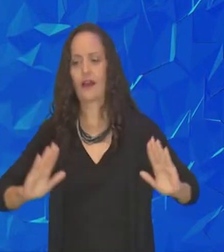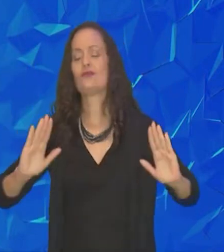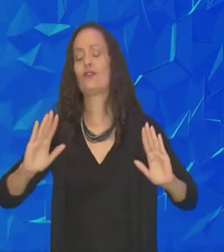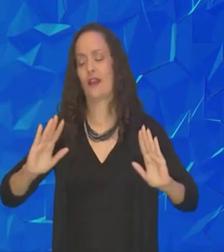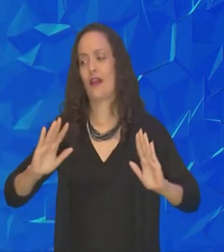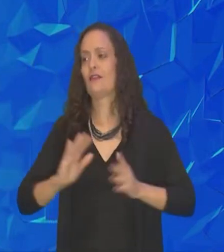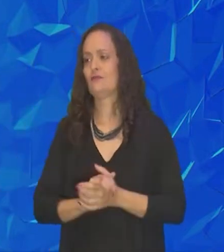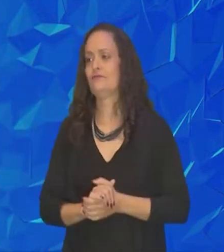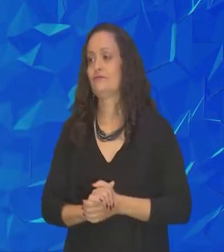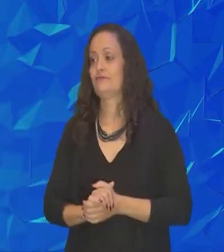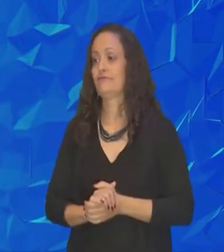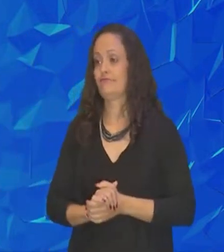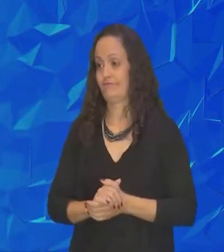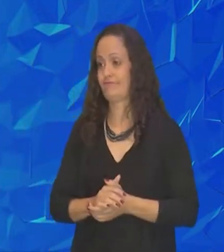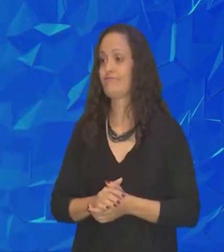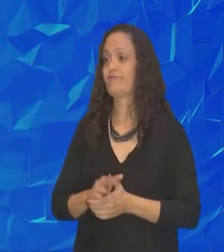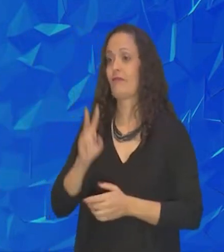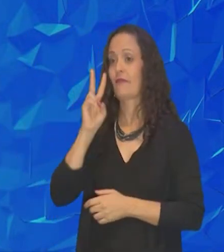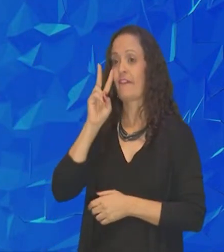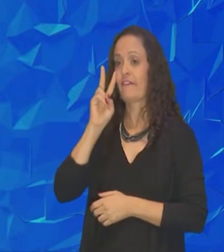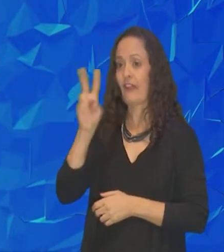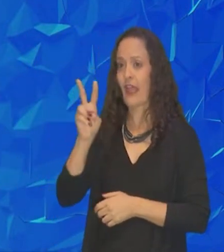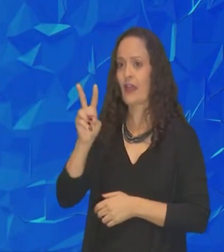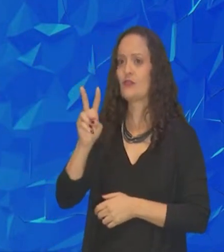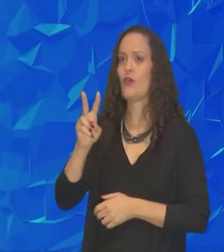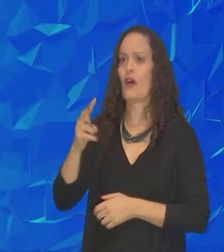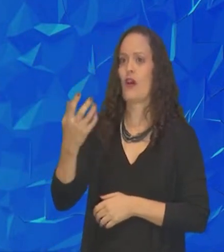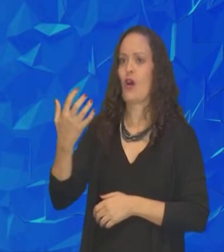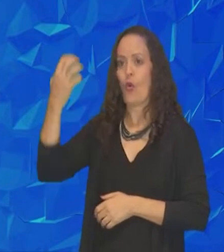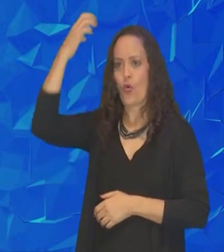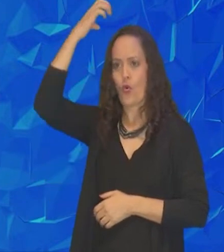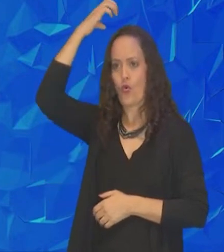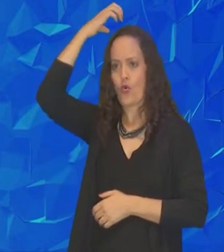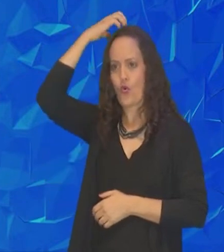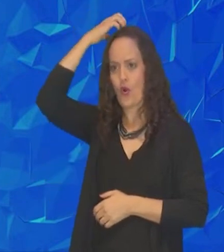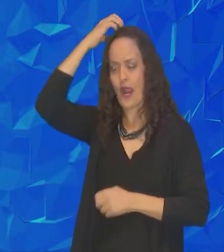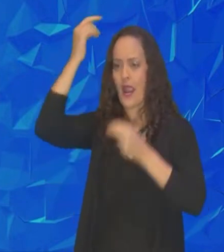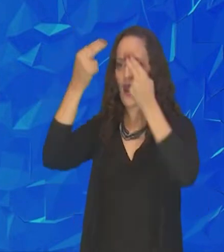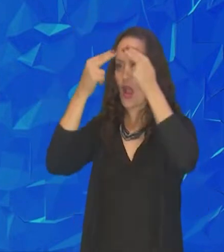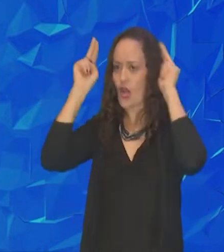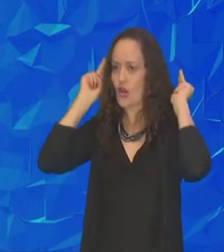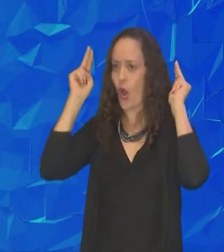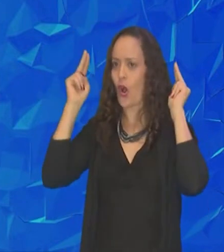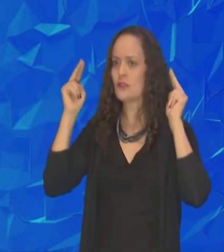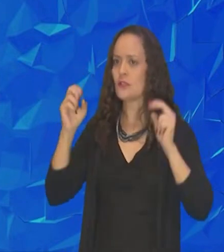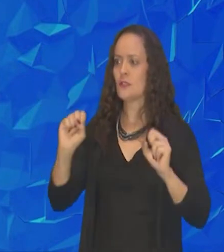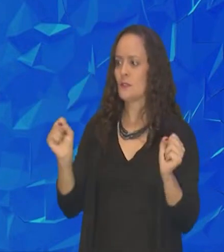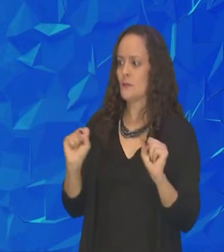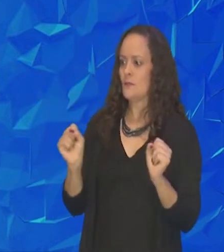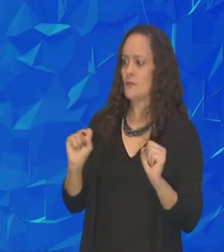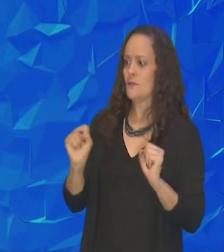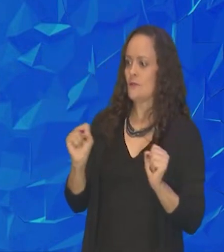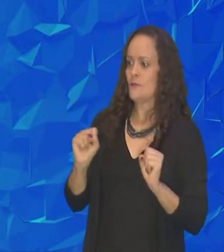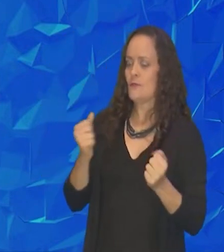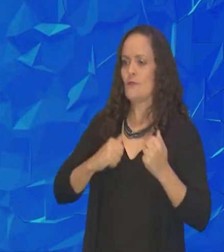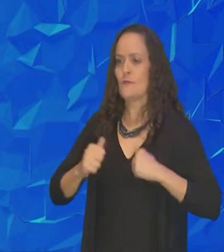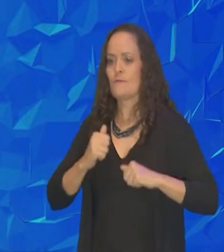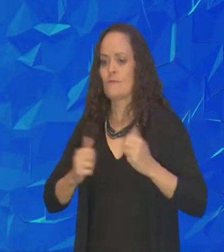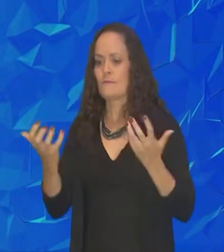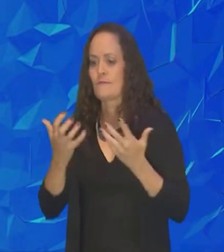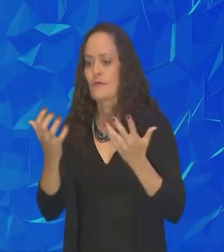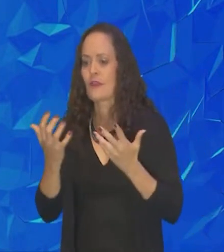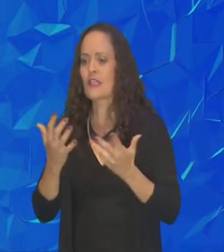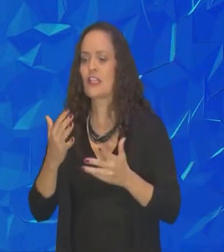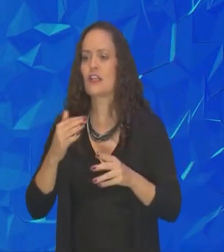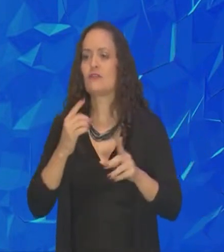Tendo ouvido isso, alarmou-se o rei Herodes, e com ele toda Jerusalém, quando, convocando todos os